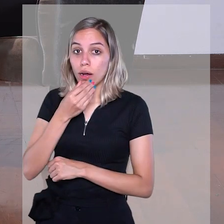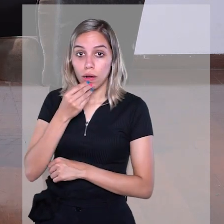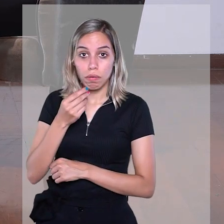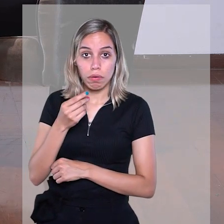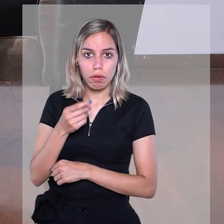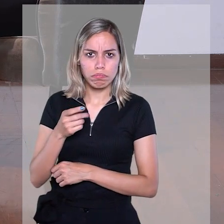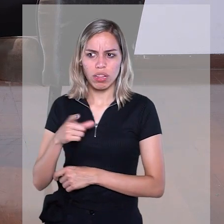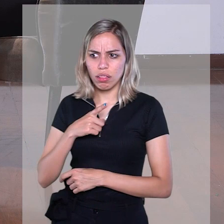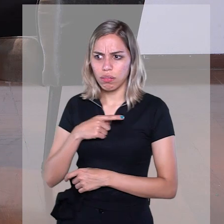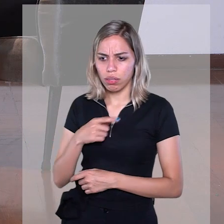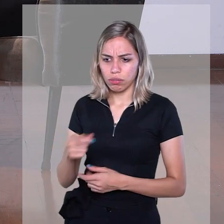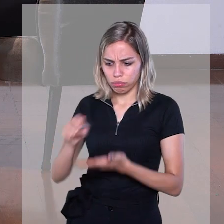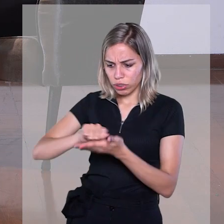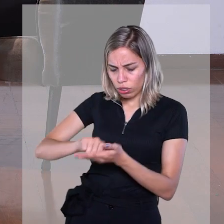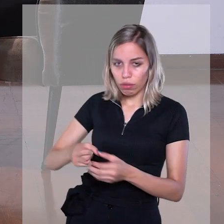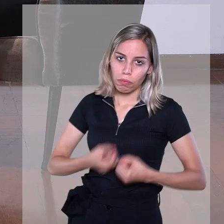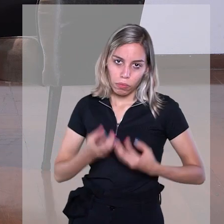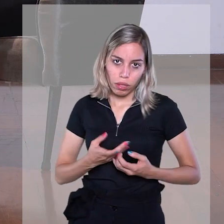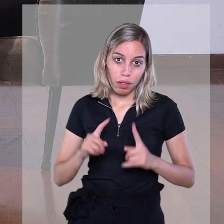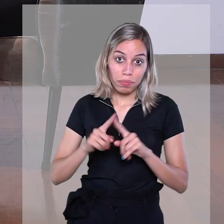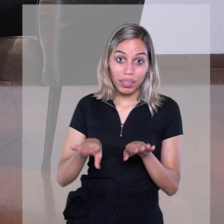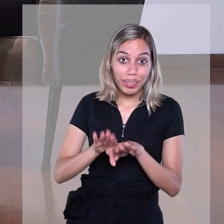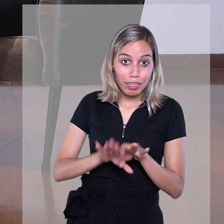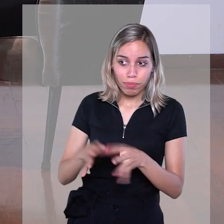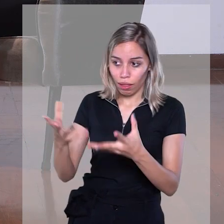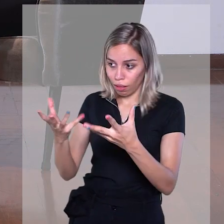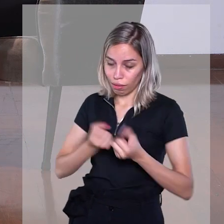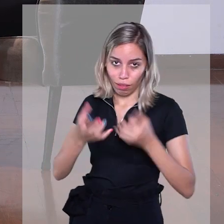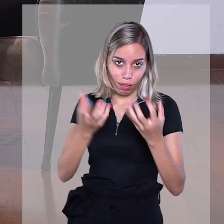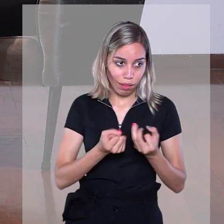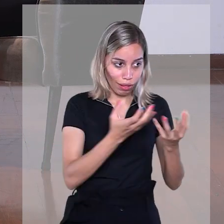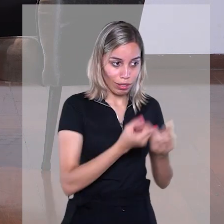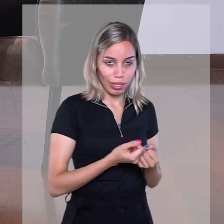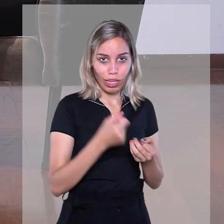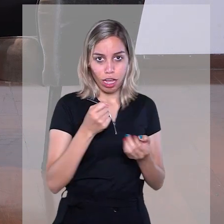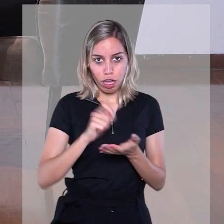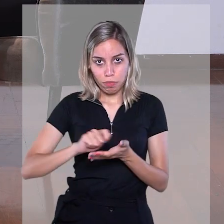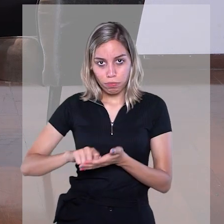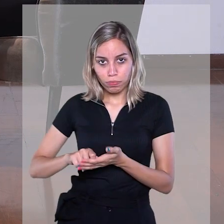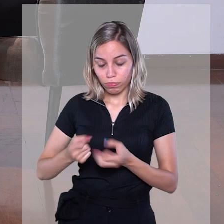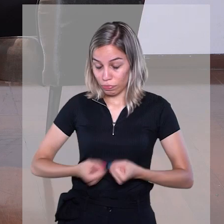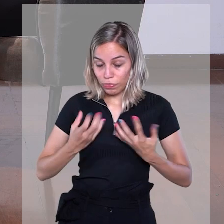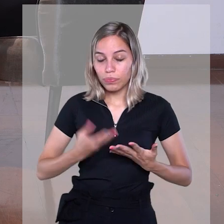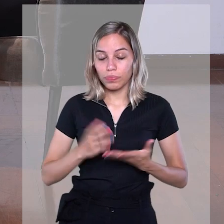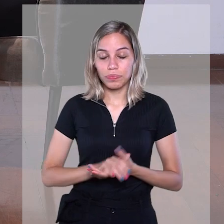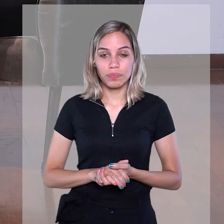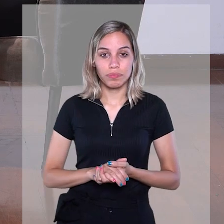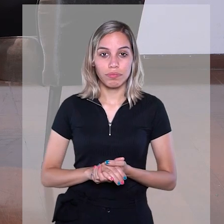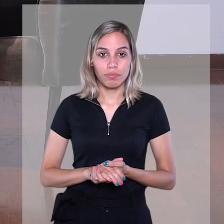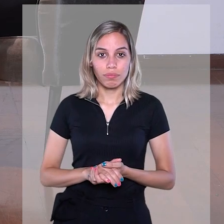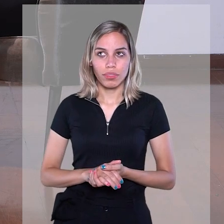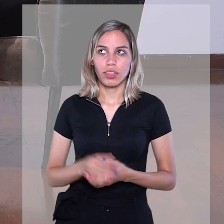Pinhatari. O João Cabral fez um dos mais belos poemas da literatura brasileira, não é? O homem dentro